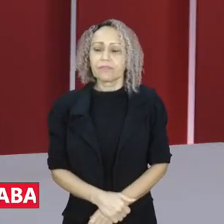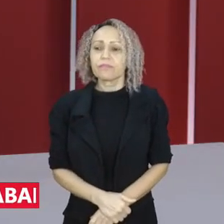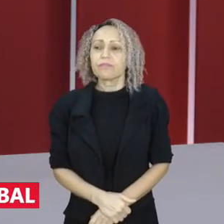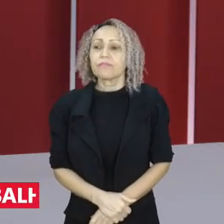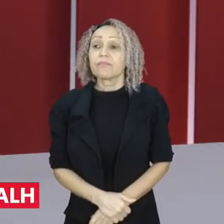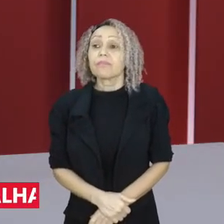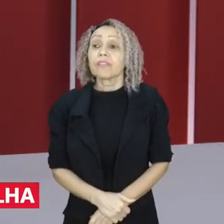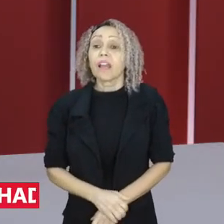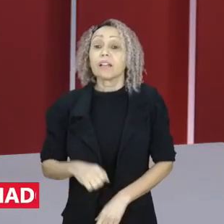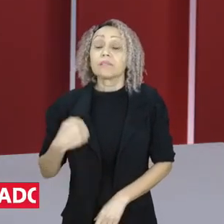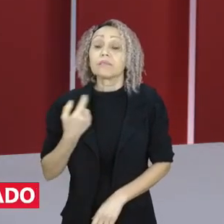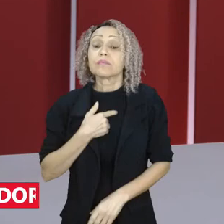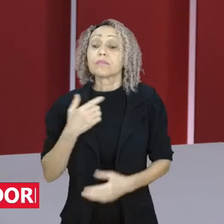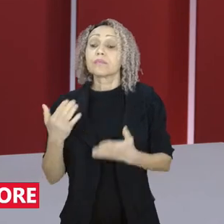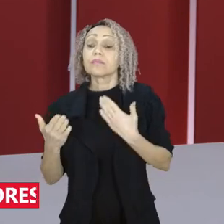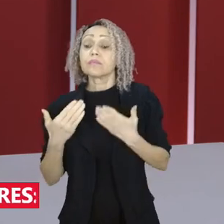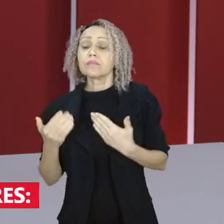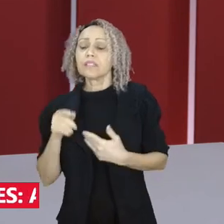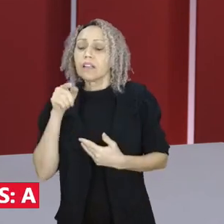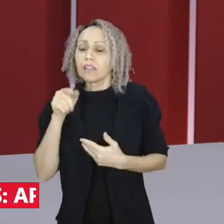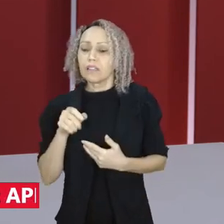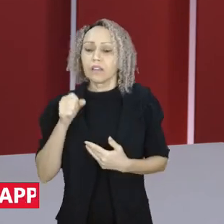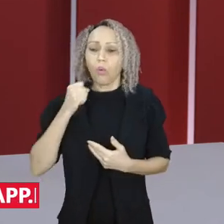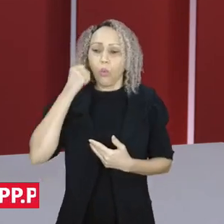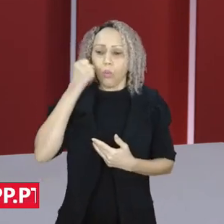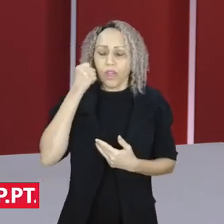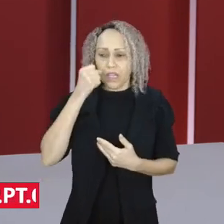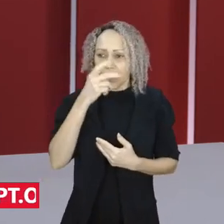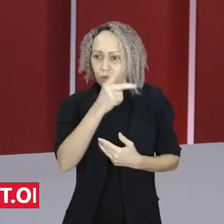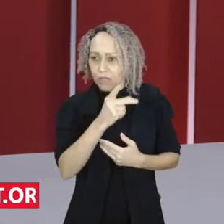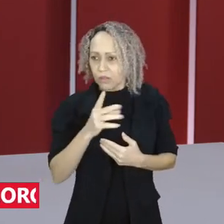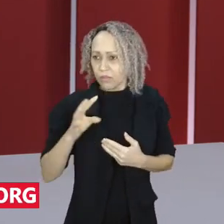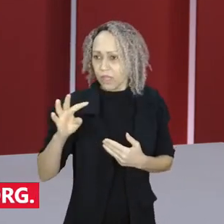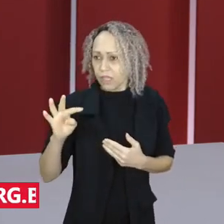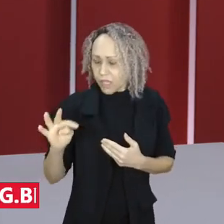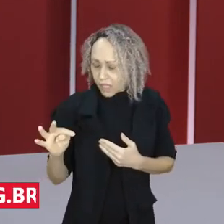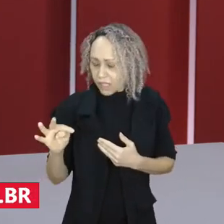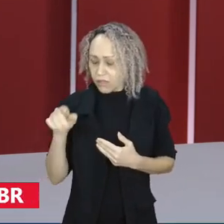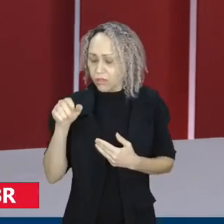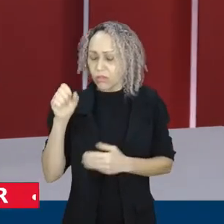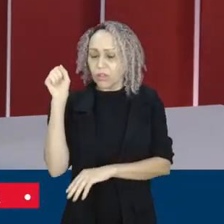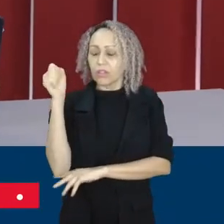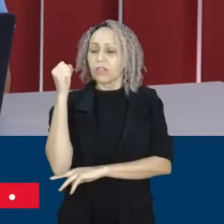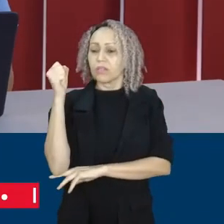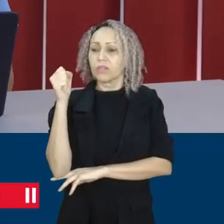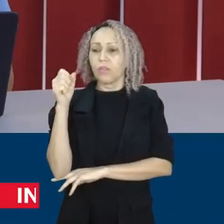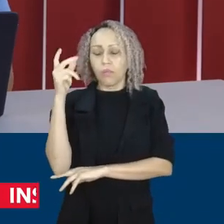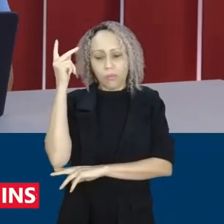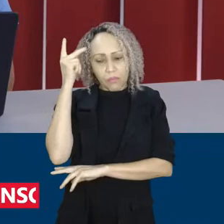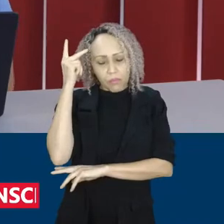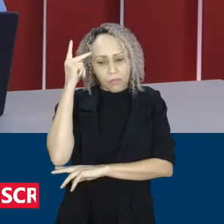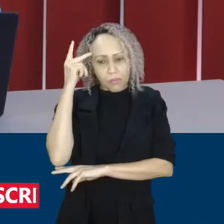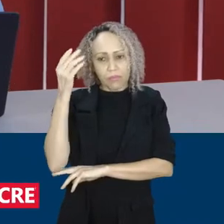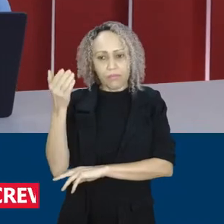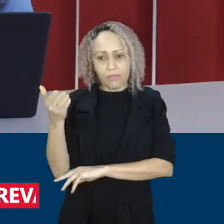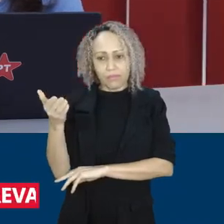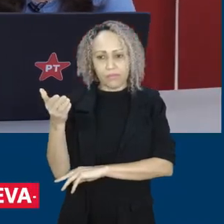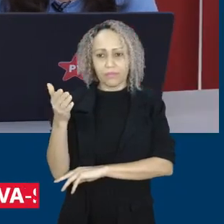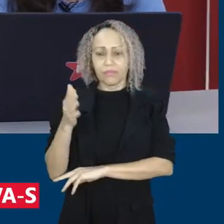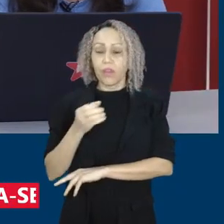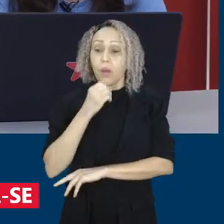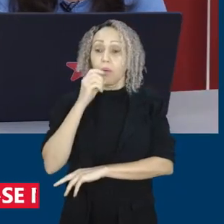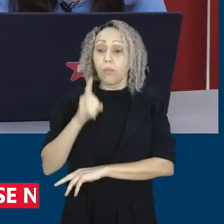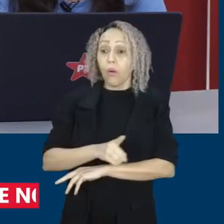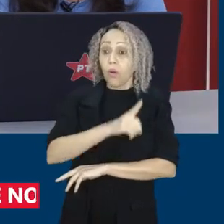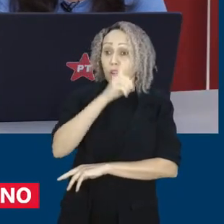a gente conversa agora com o senador pelo PT do Rio Grande do Sul Paulo Paim Bom dia Senador prazer revê-lo